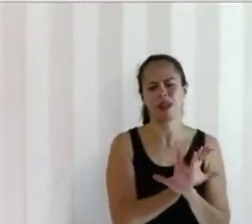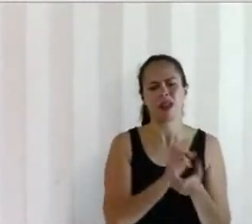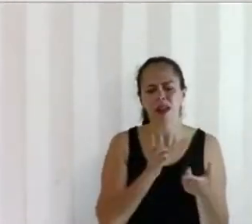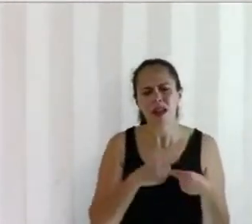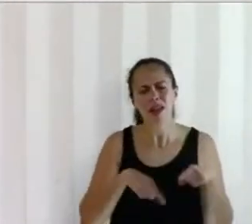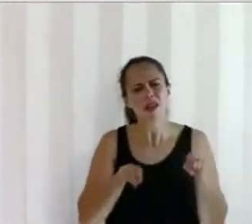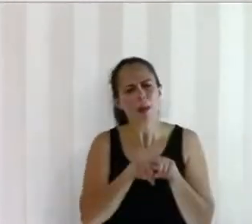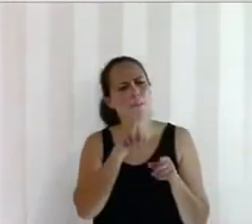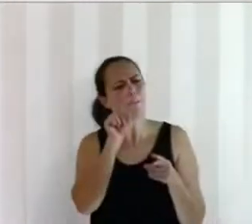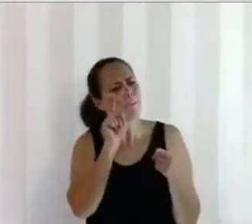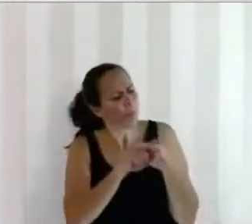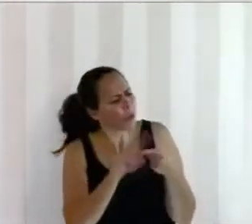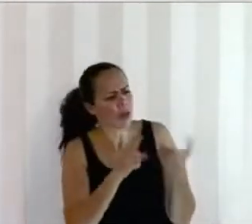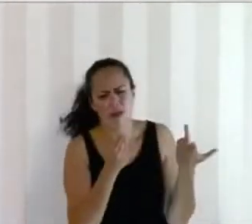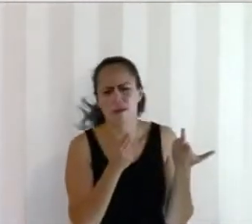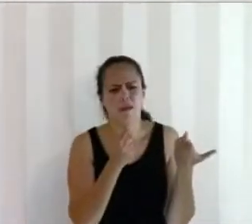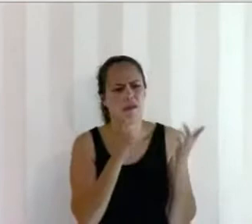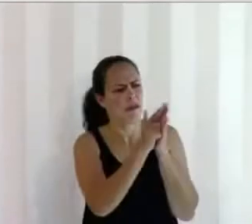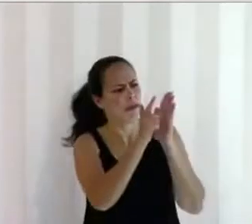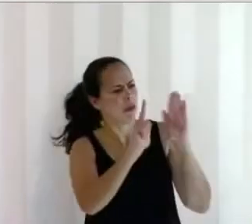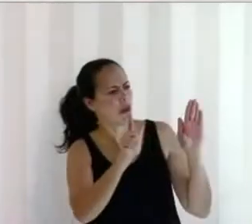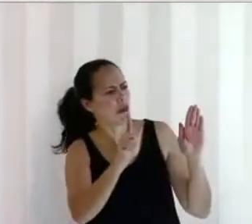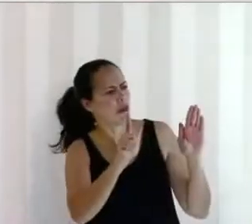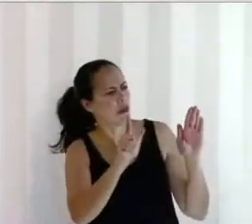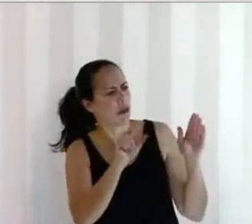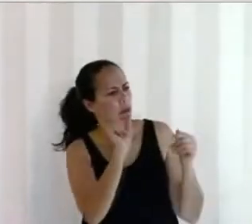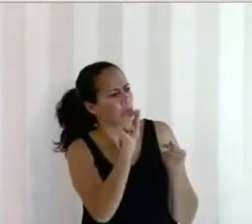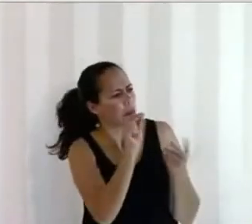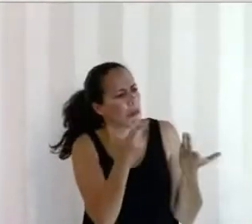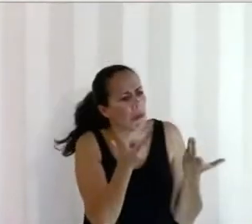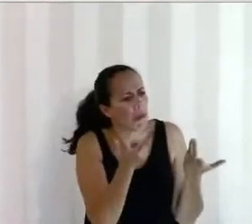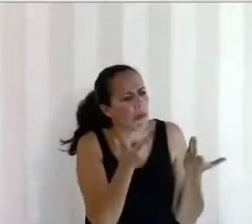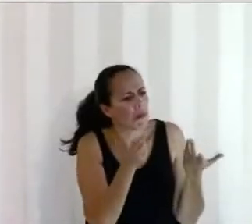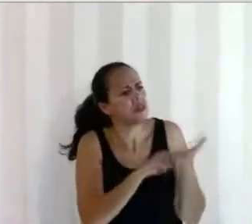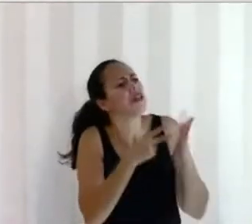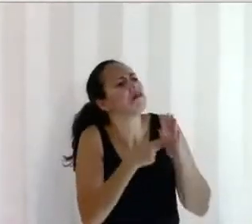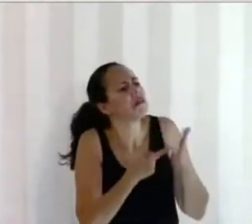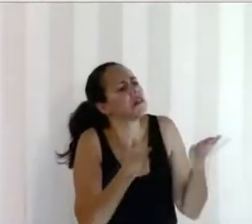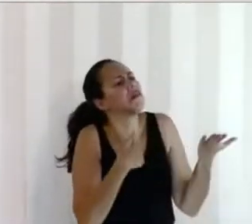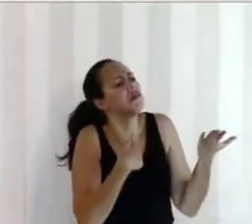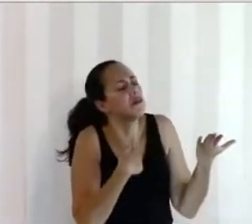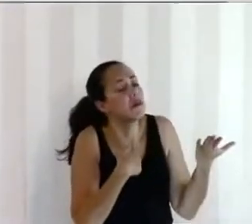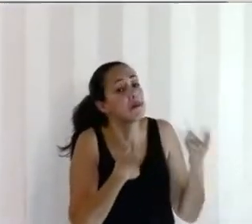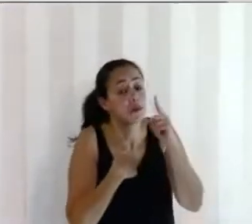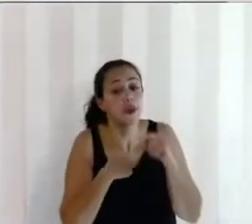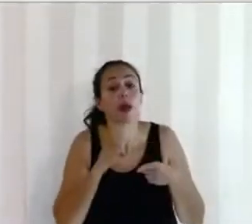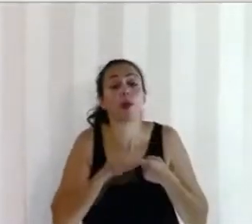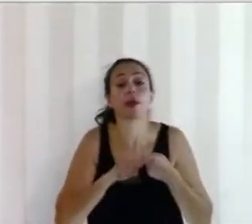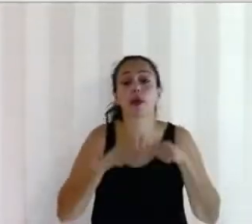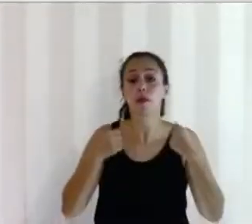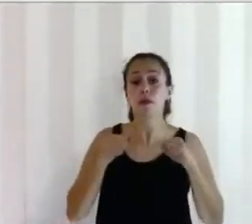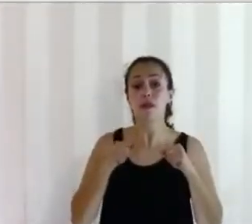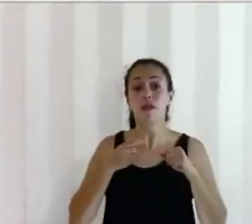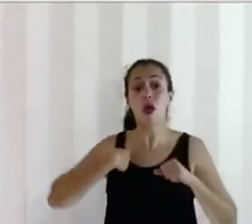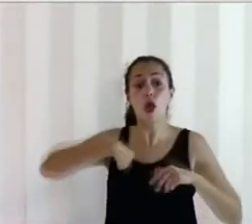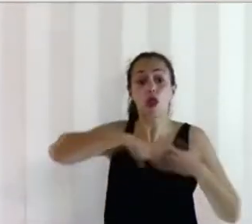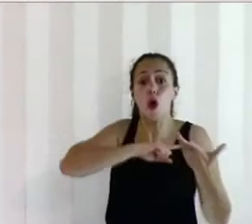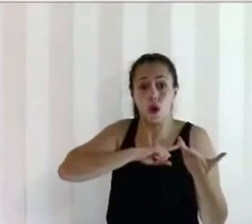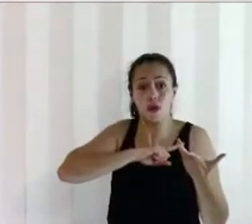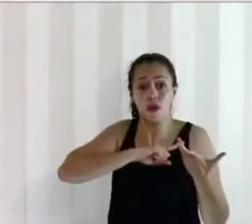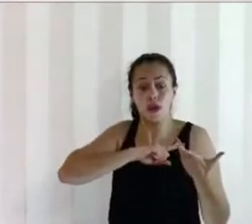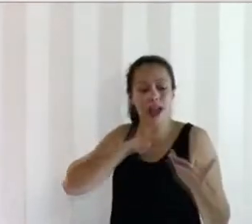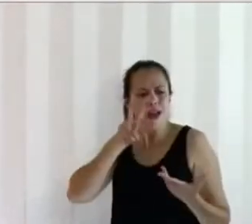Deus. E quando encontrasse a vontade de Deus, se dedicaria por toda a